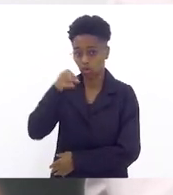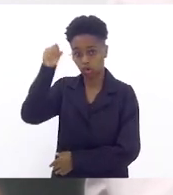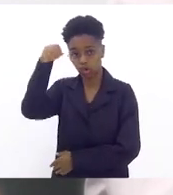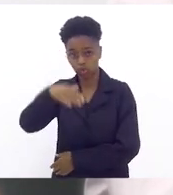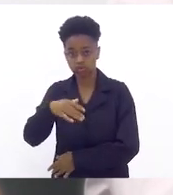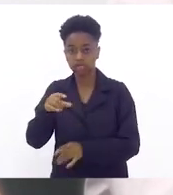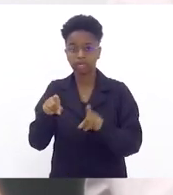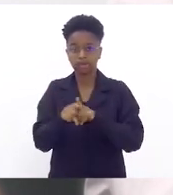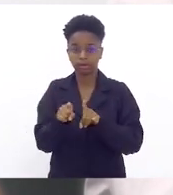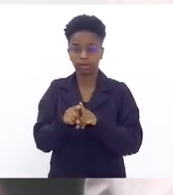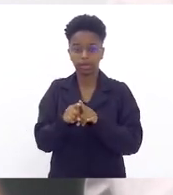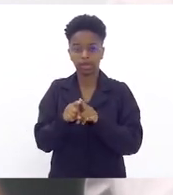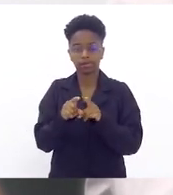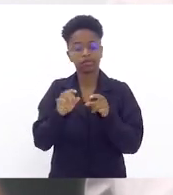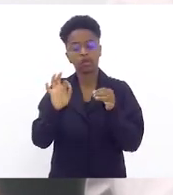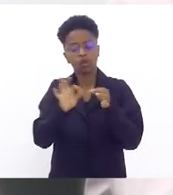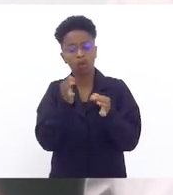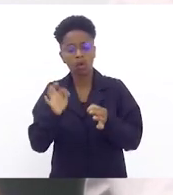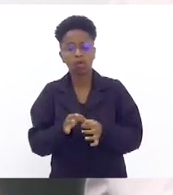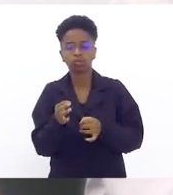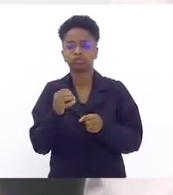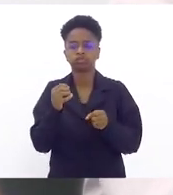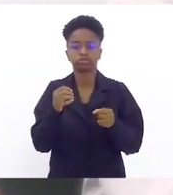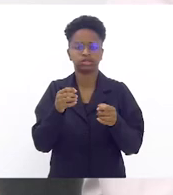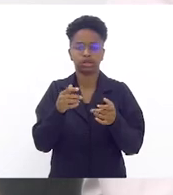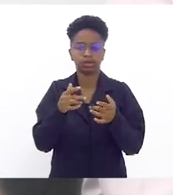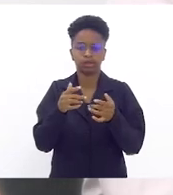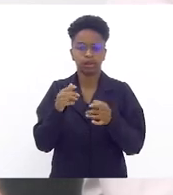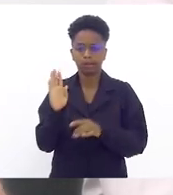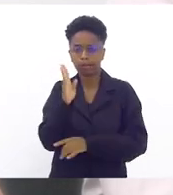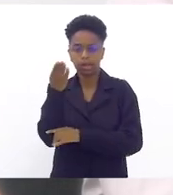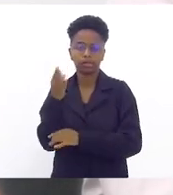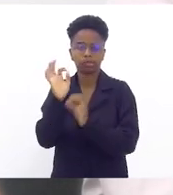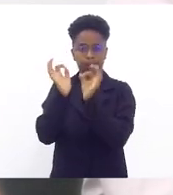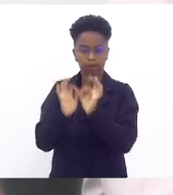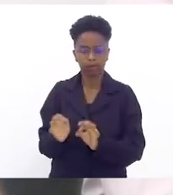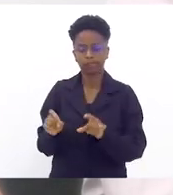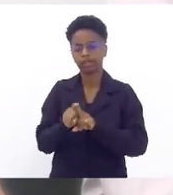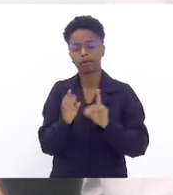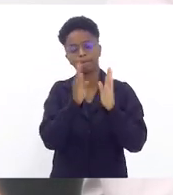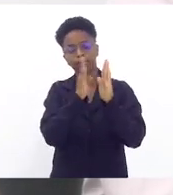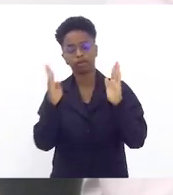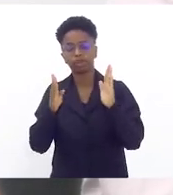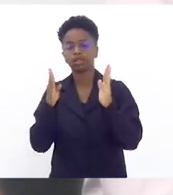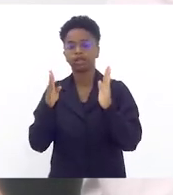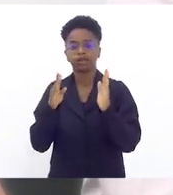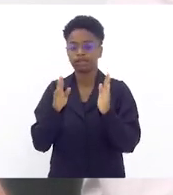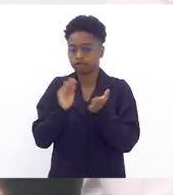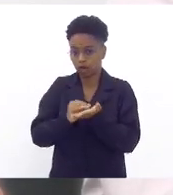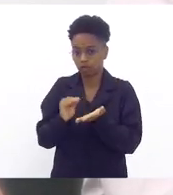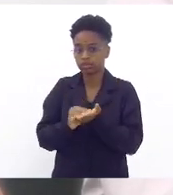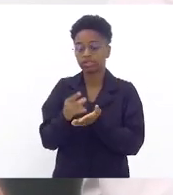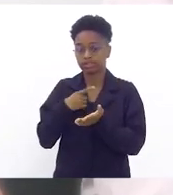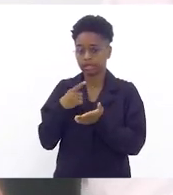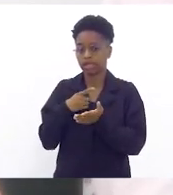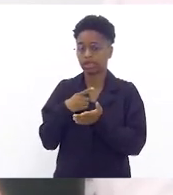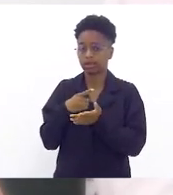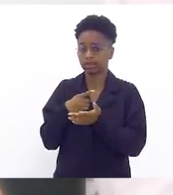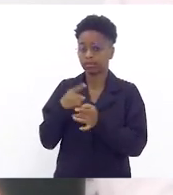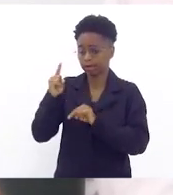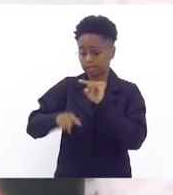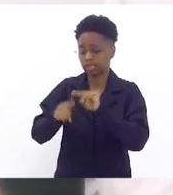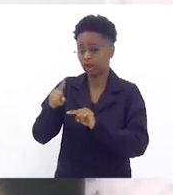marceneiros costureiras até bibliotecário para uma biblioteca com acervo histórico e raro e que se encontra